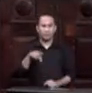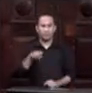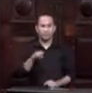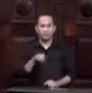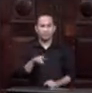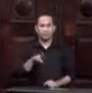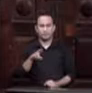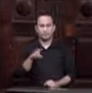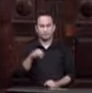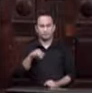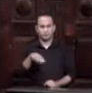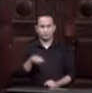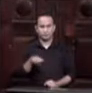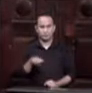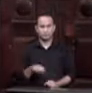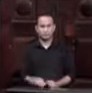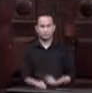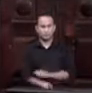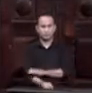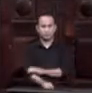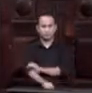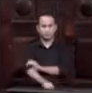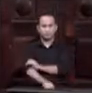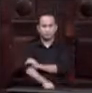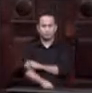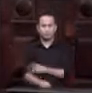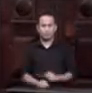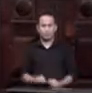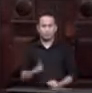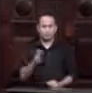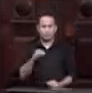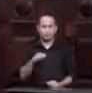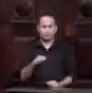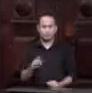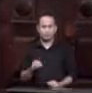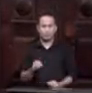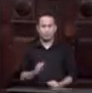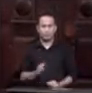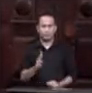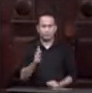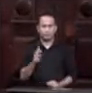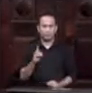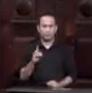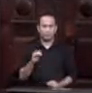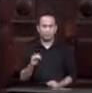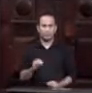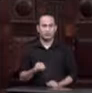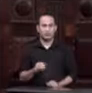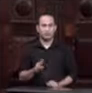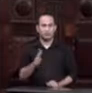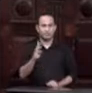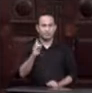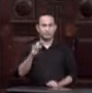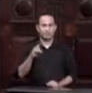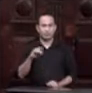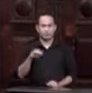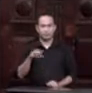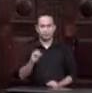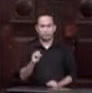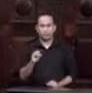com voto sim dos deputados Conte Bittencourt, Valdec, Osório, o Anderson,